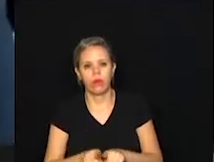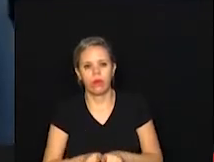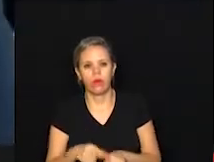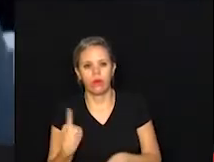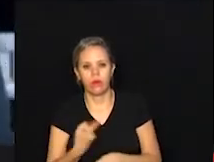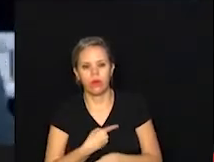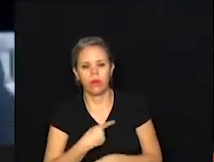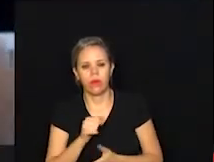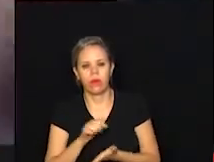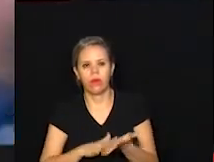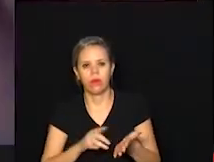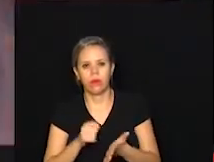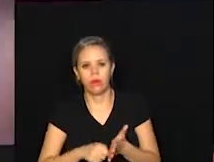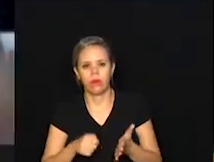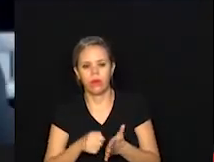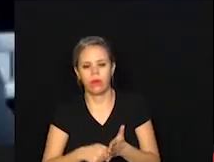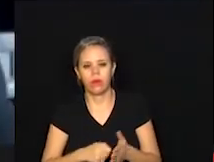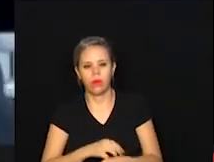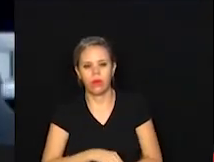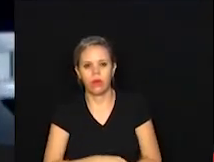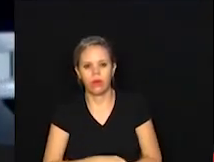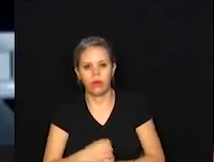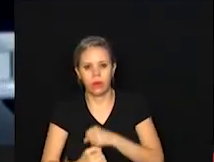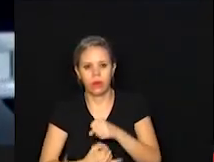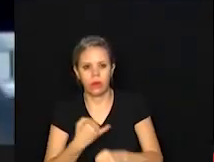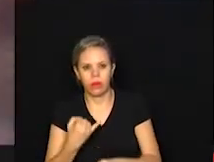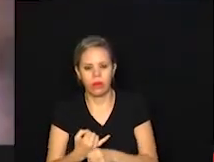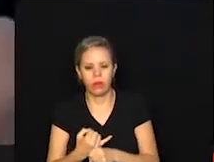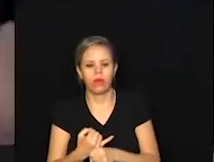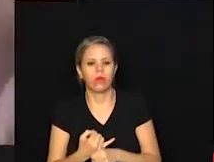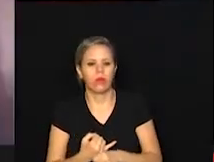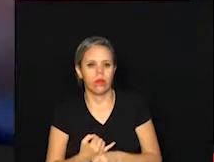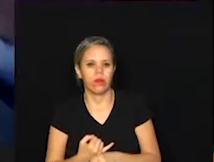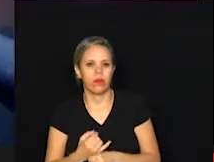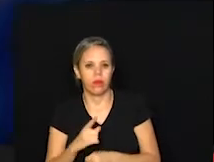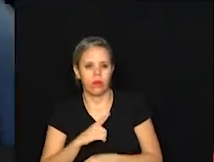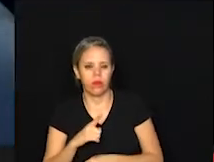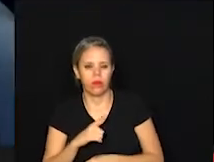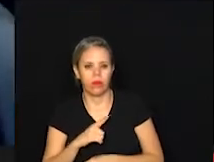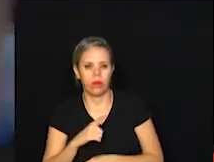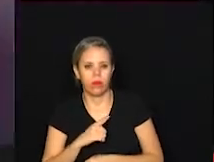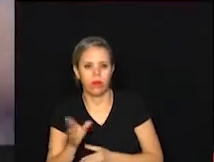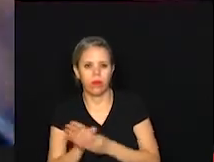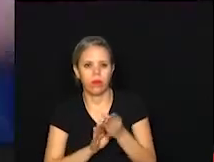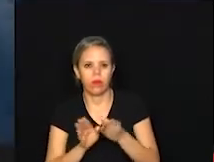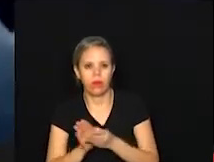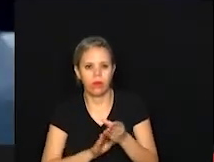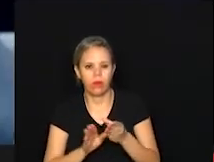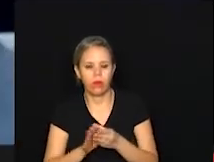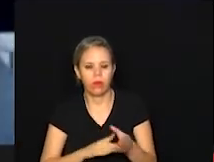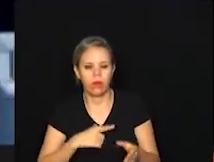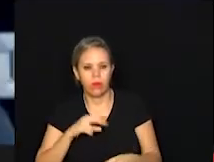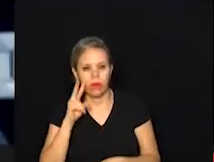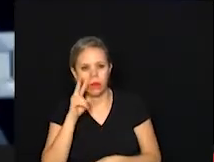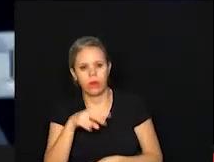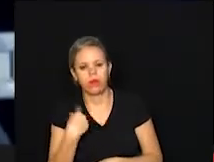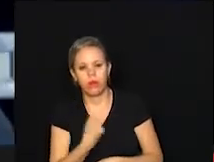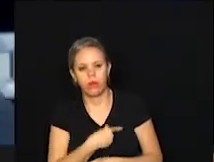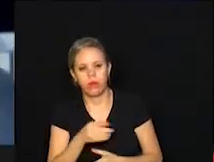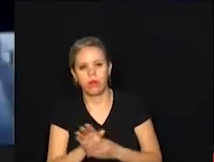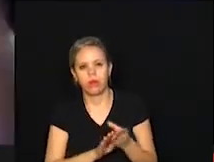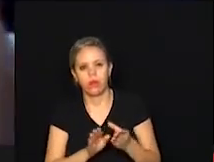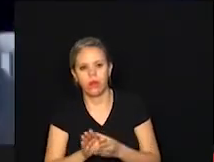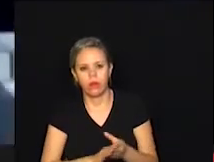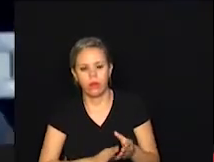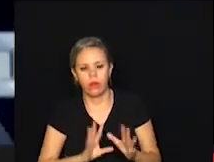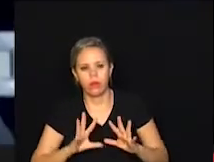nossas atas, no portal da Transparência. Você tem lá conselhos, você vai ver o nosso conselho,